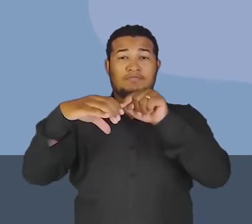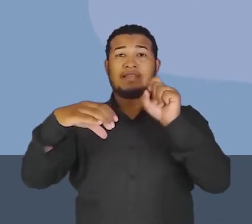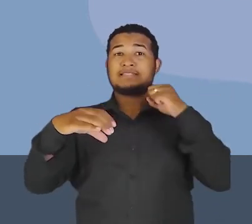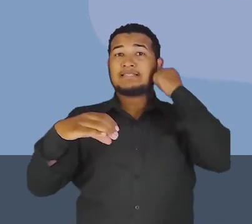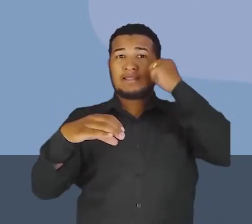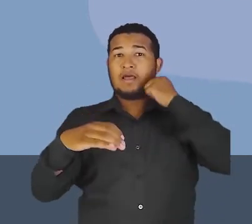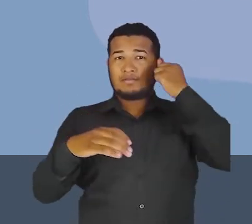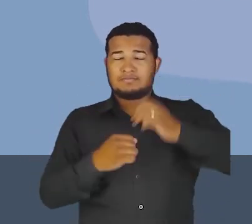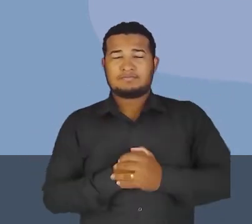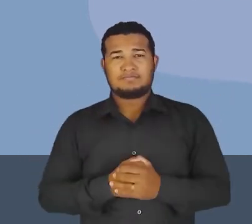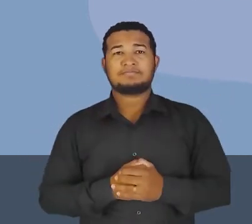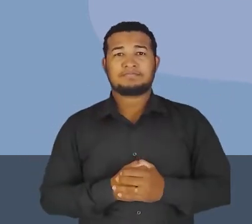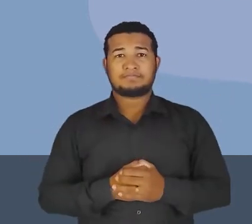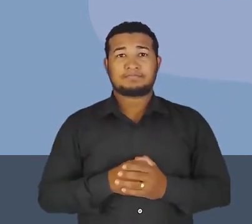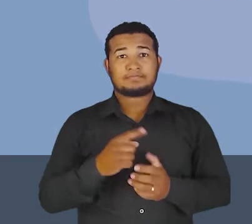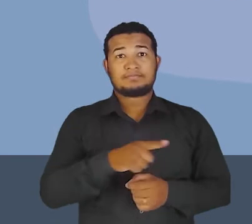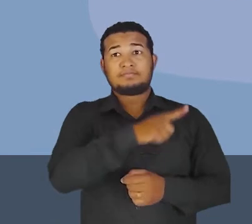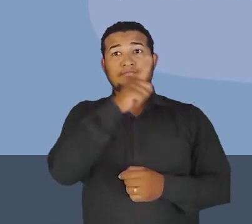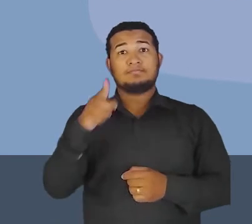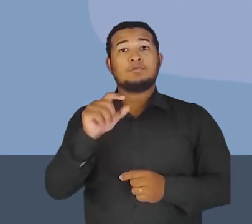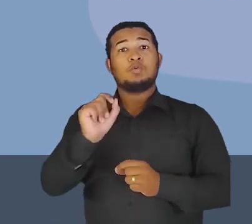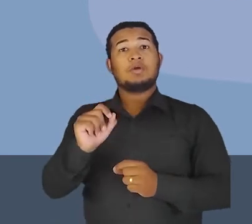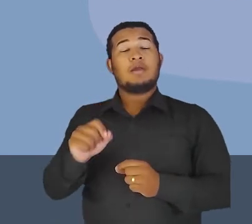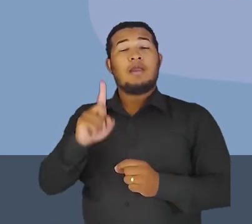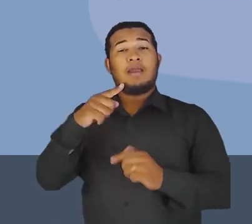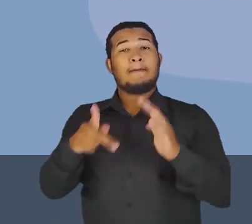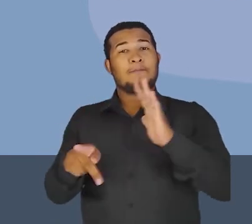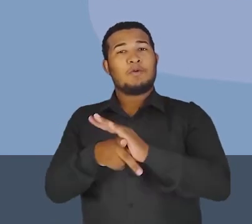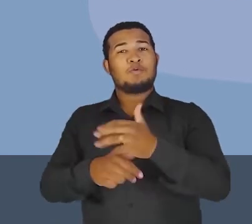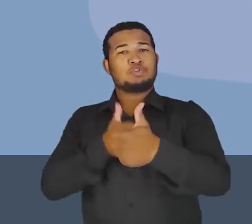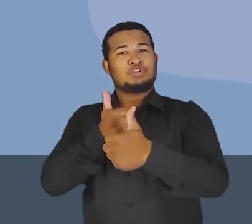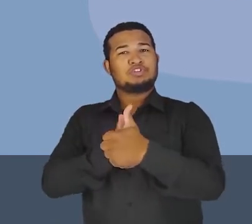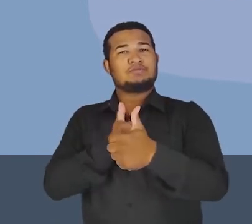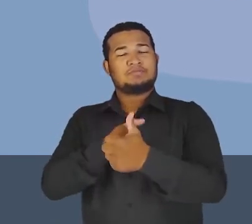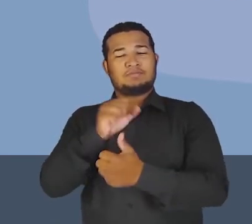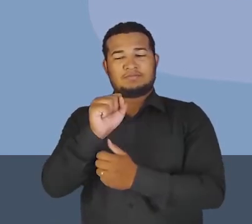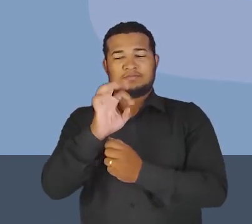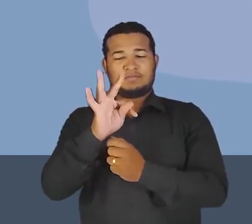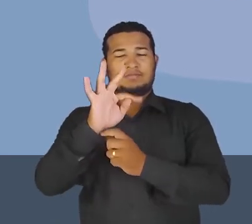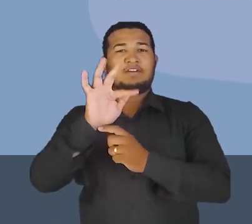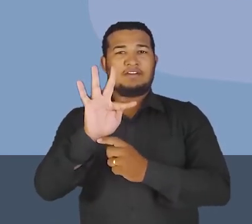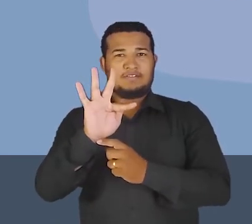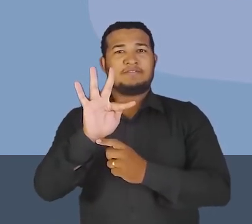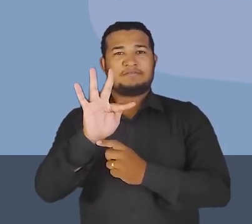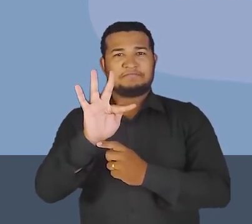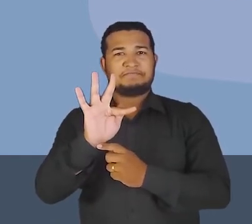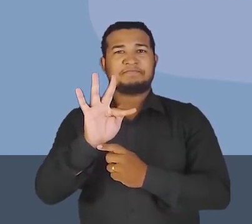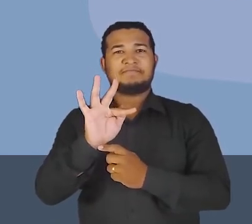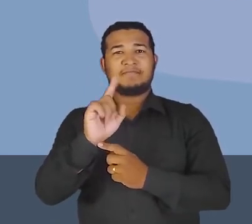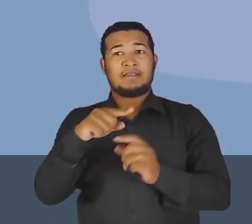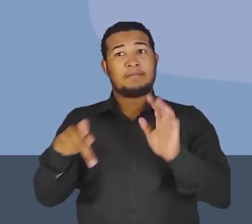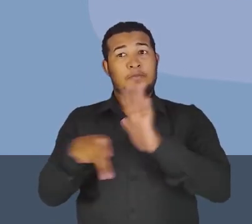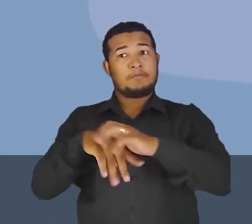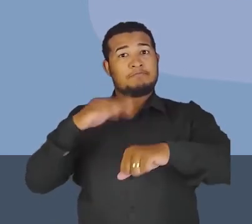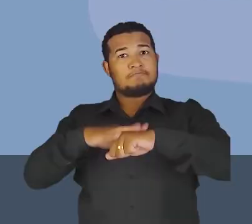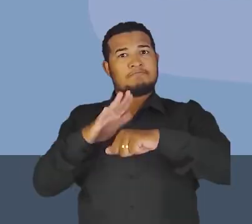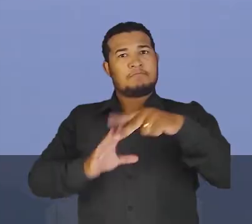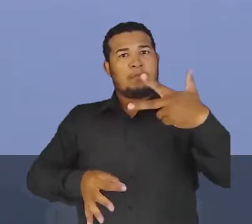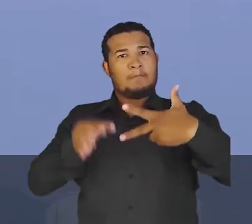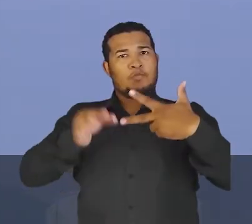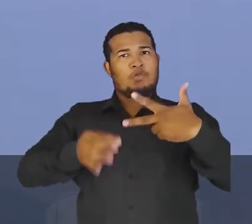Federal. E aí, na terceira imagem, você tem a foto do Supremo Tribunal Federal, que é a sede do Poder